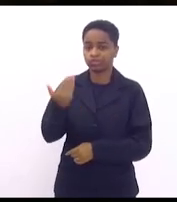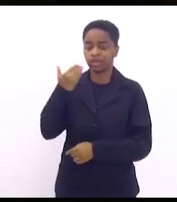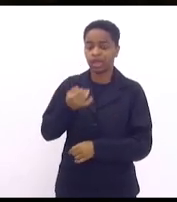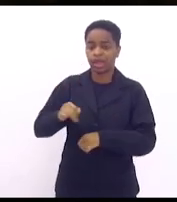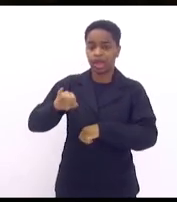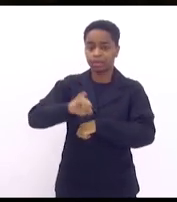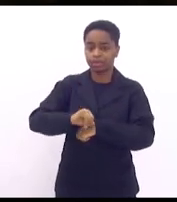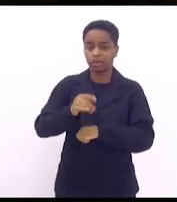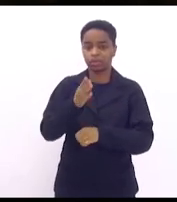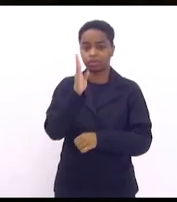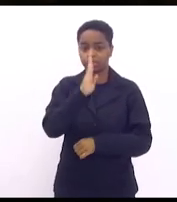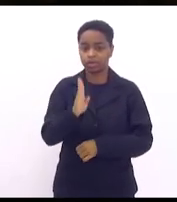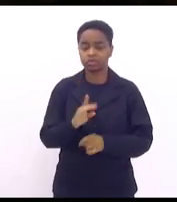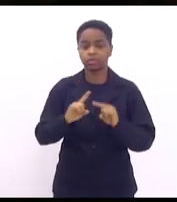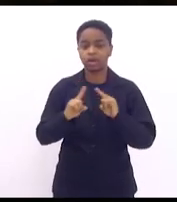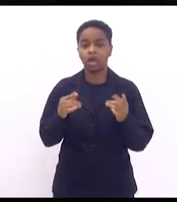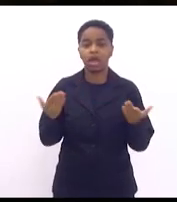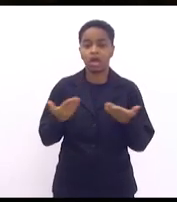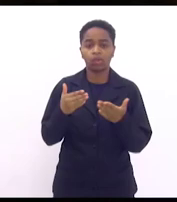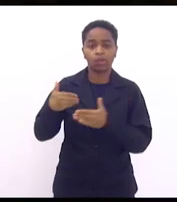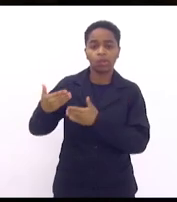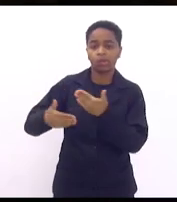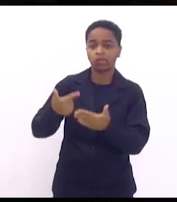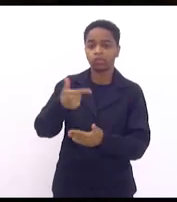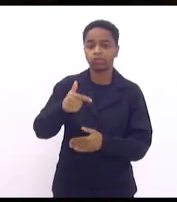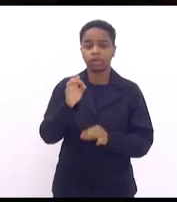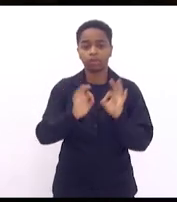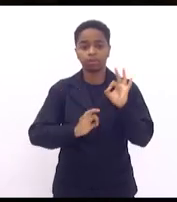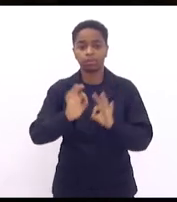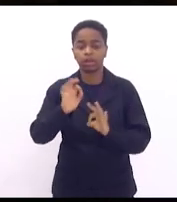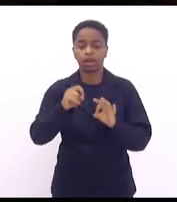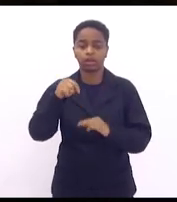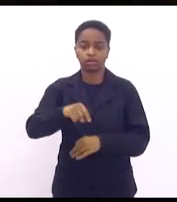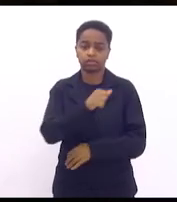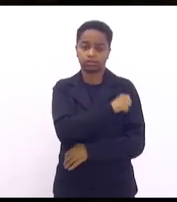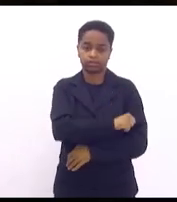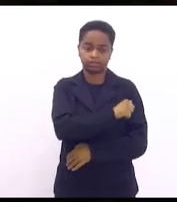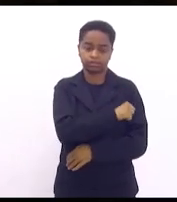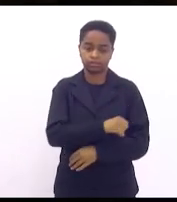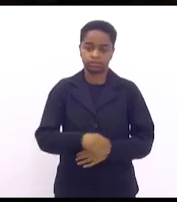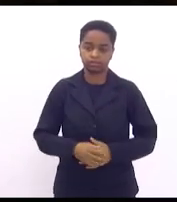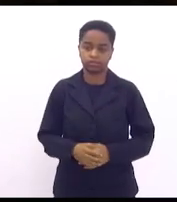país e de lá para cá não foi criado um plano para o Estado do Rio de Janeiro.